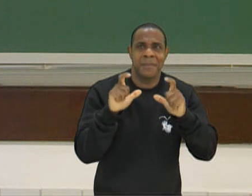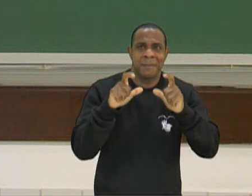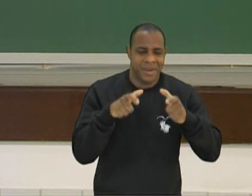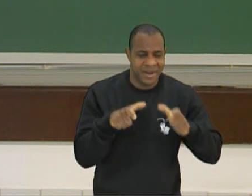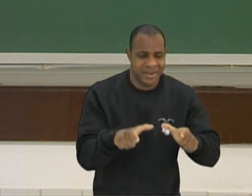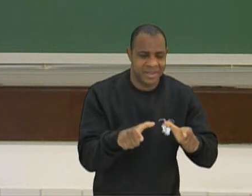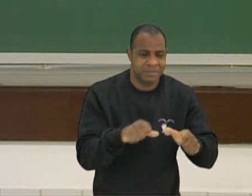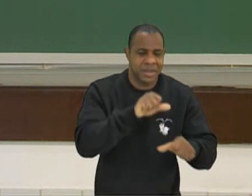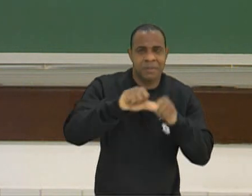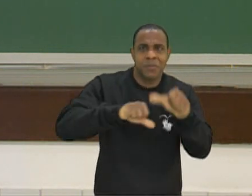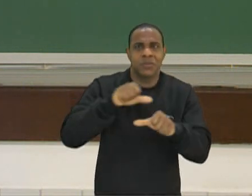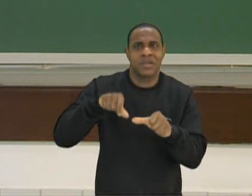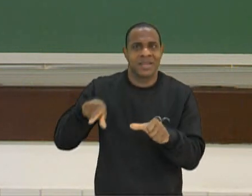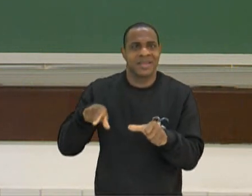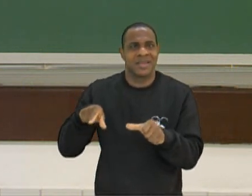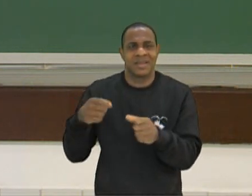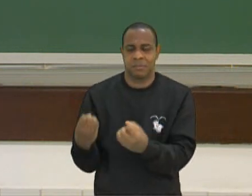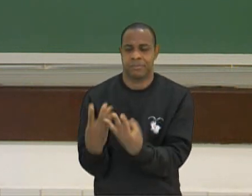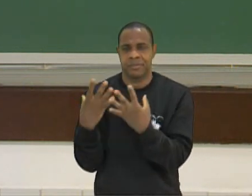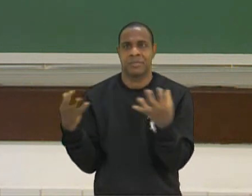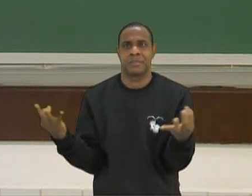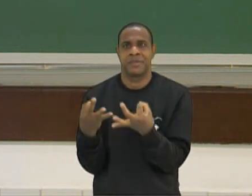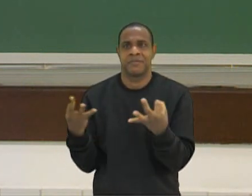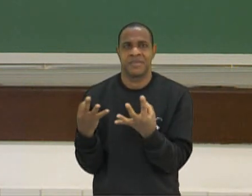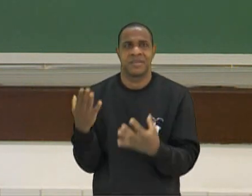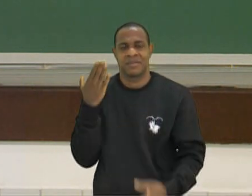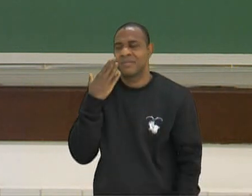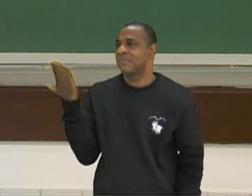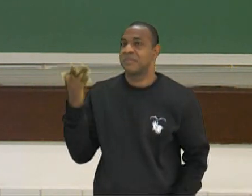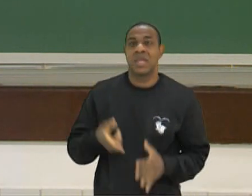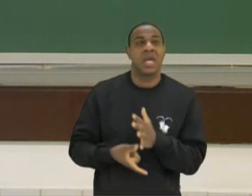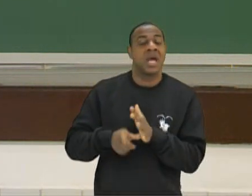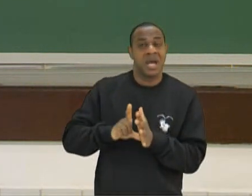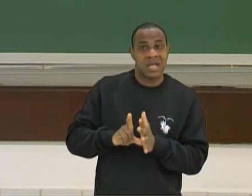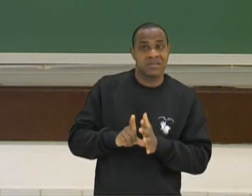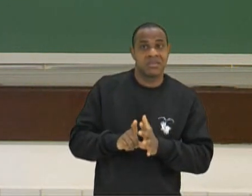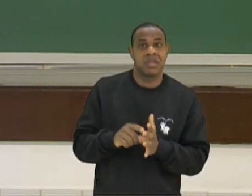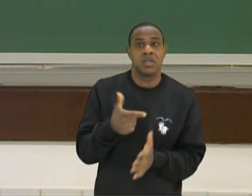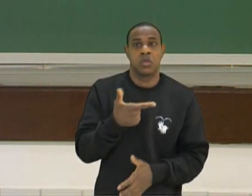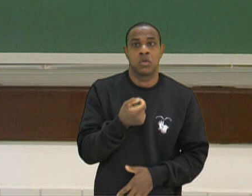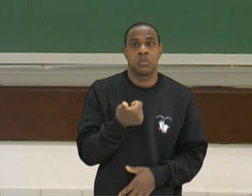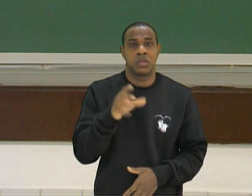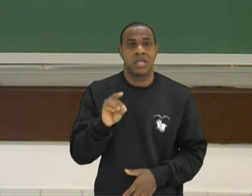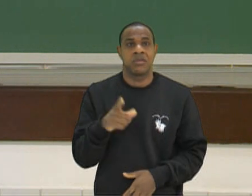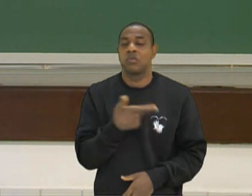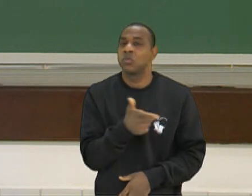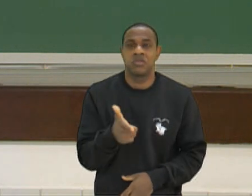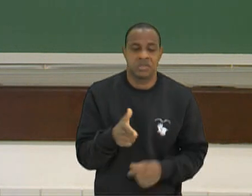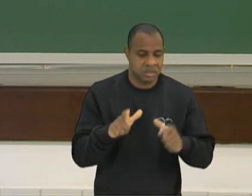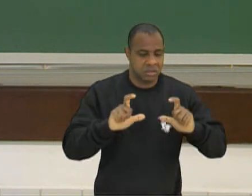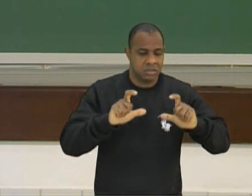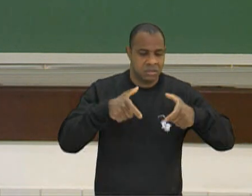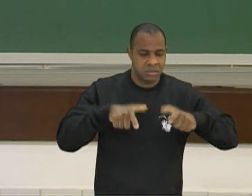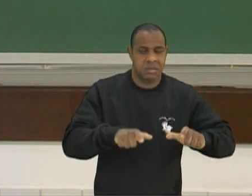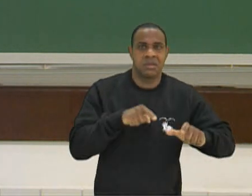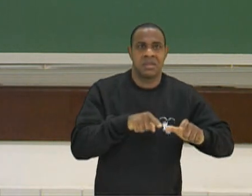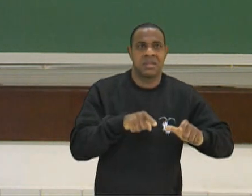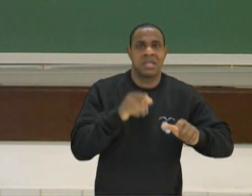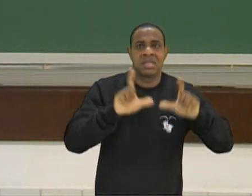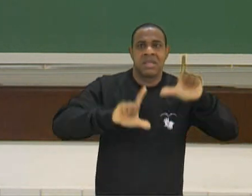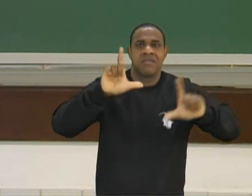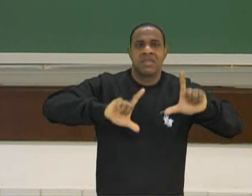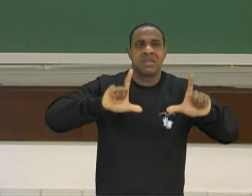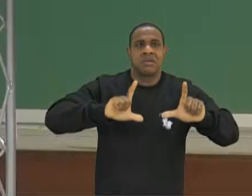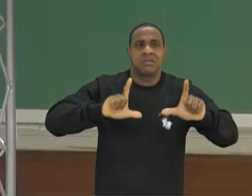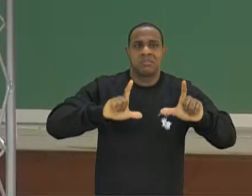não tinham. Modelos produzidos antes de 2010 não tinham essa adequação. Posterior a ele, já tem.